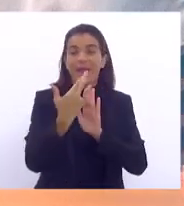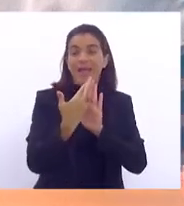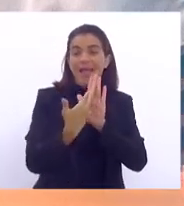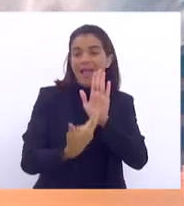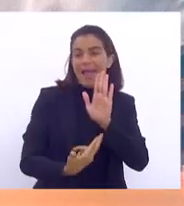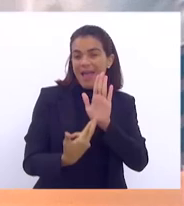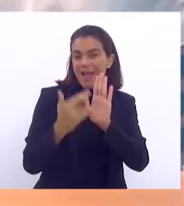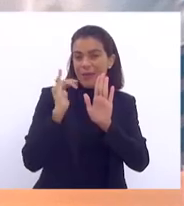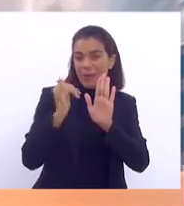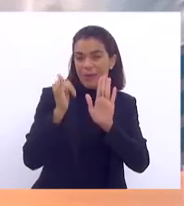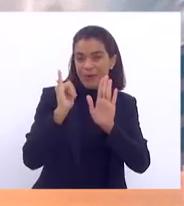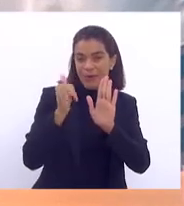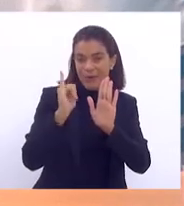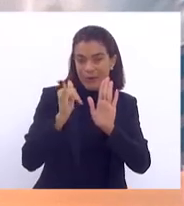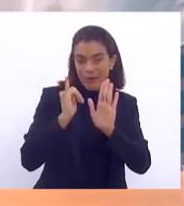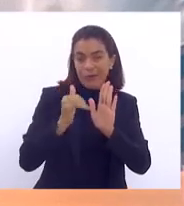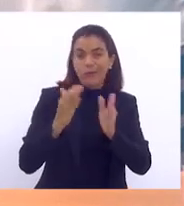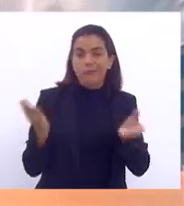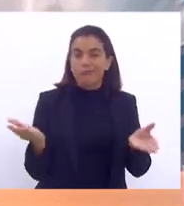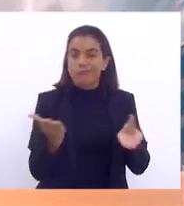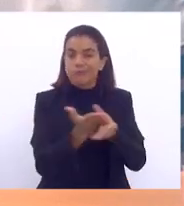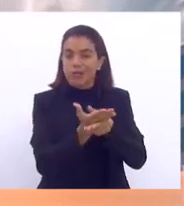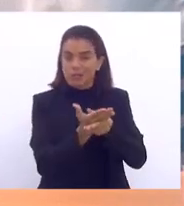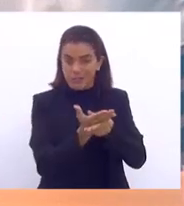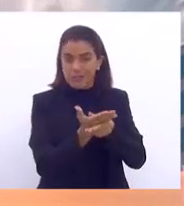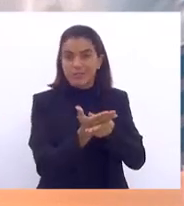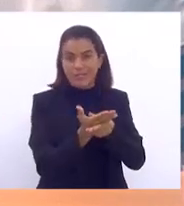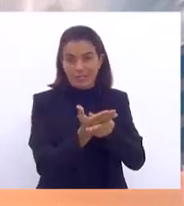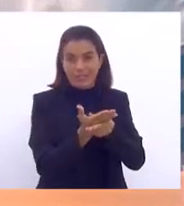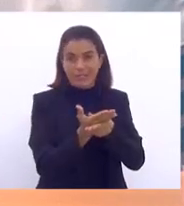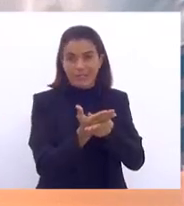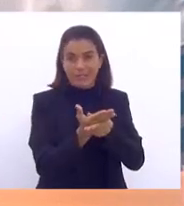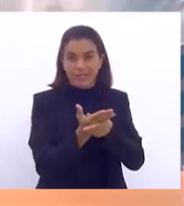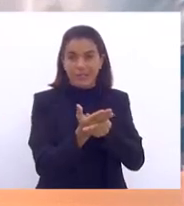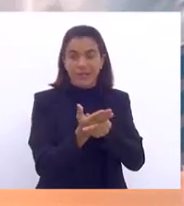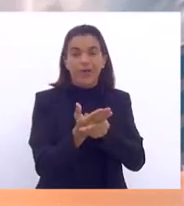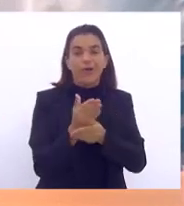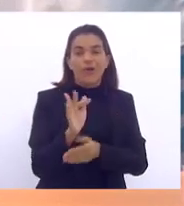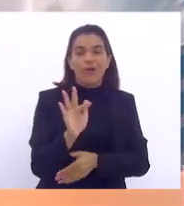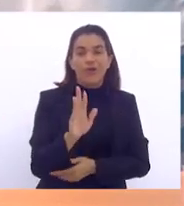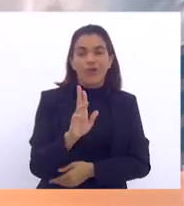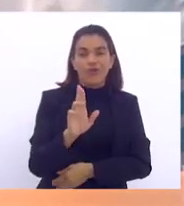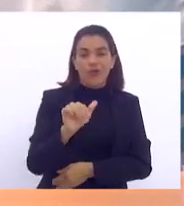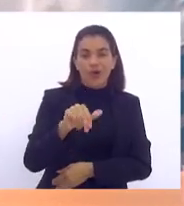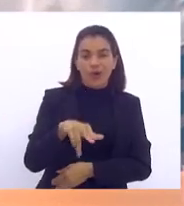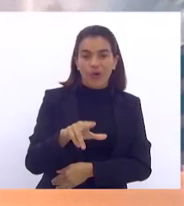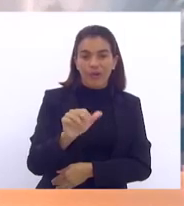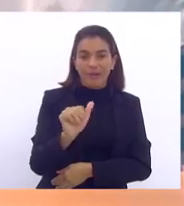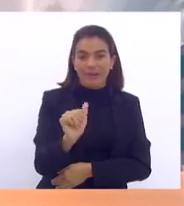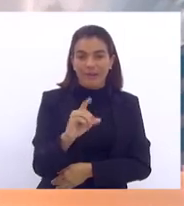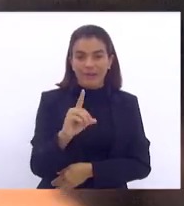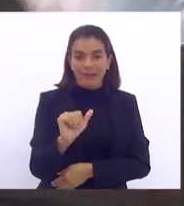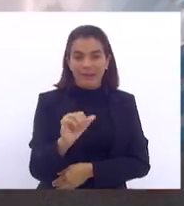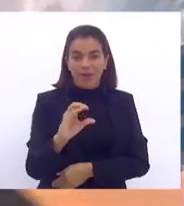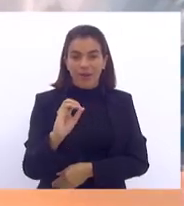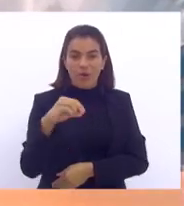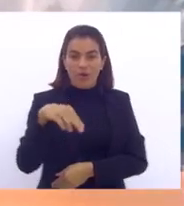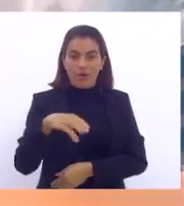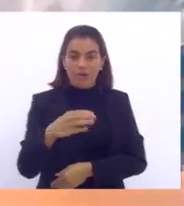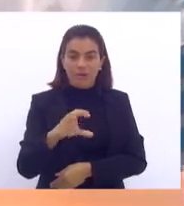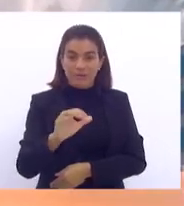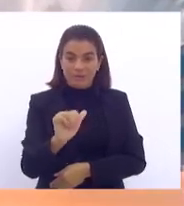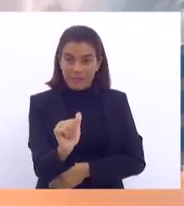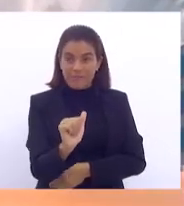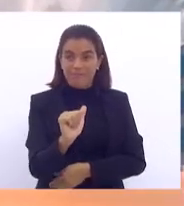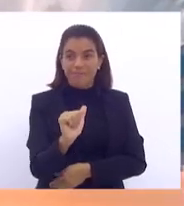daquele fatídico processo funa da onça que acarretou na prisão de diversos colegas dentre os quais meu